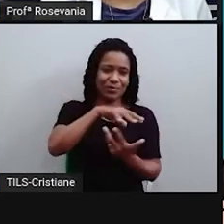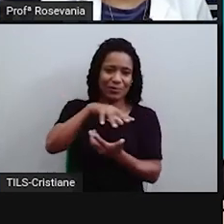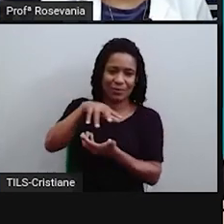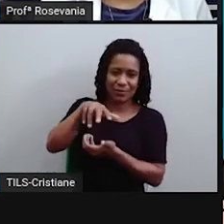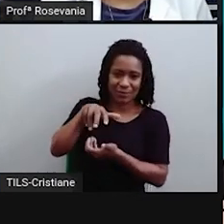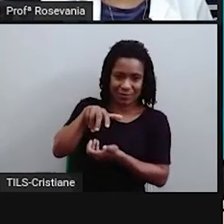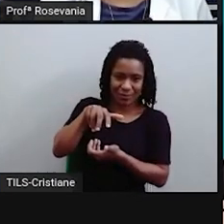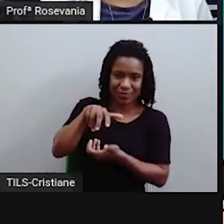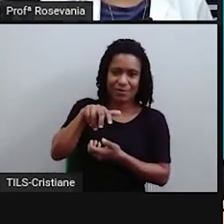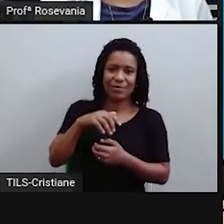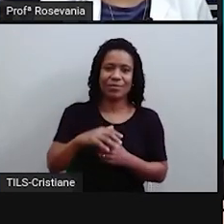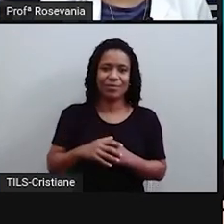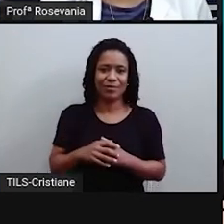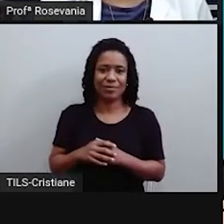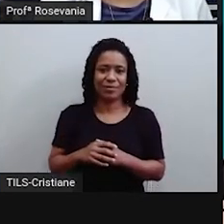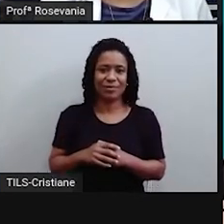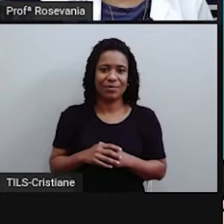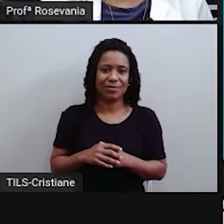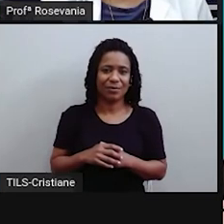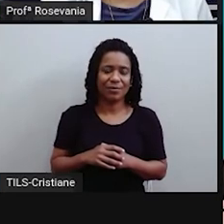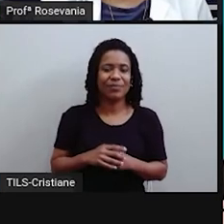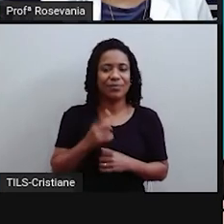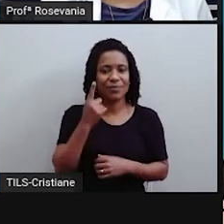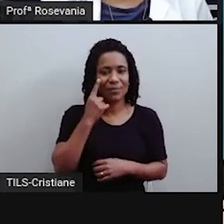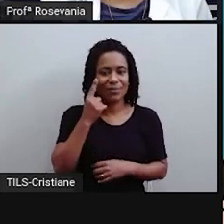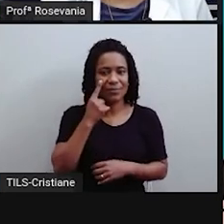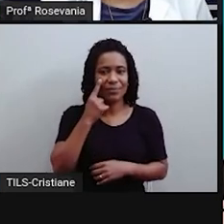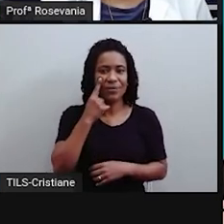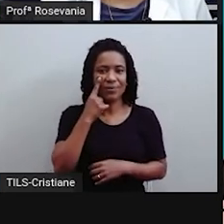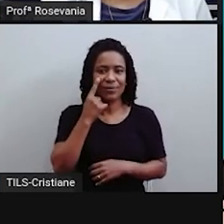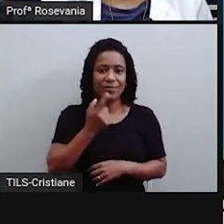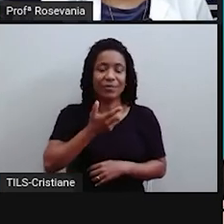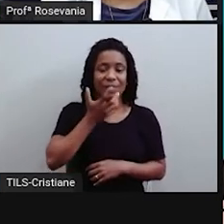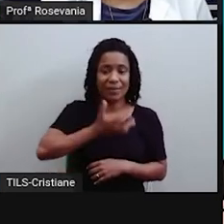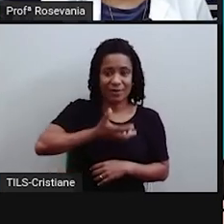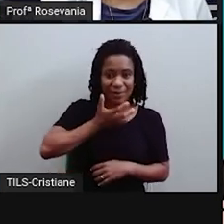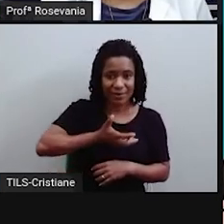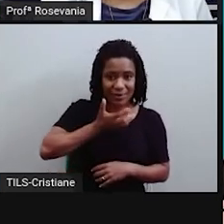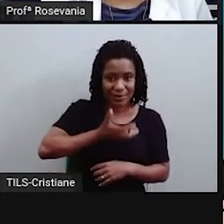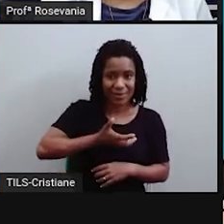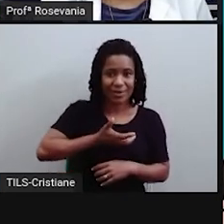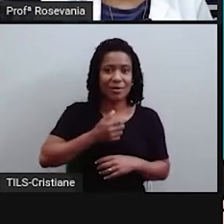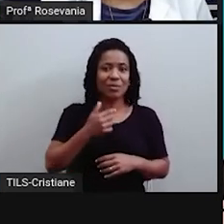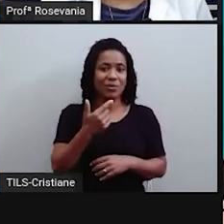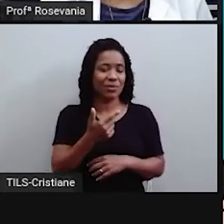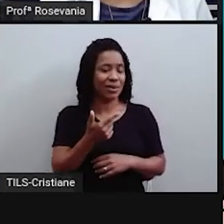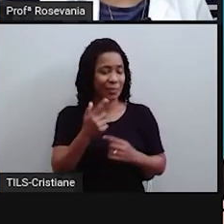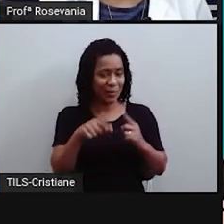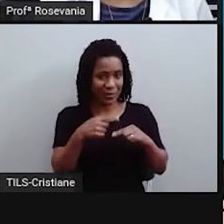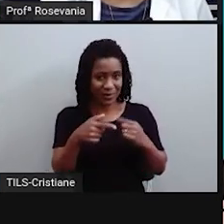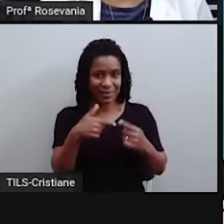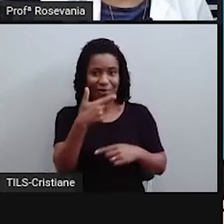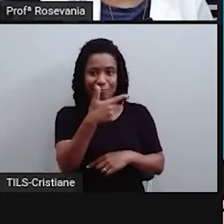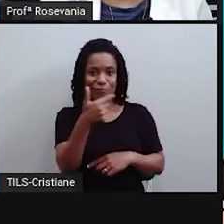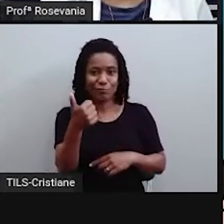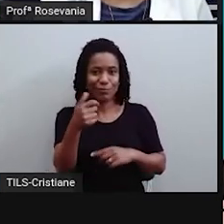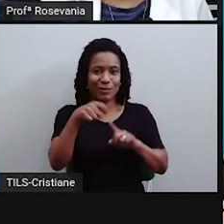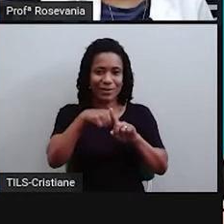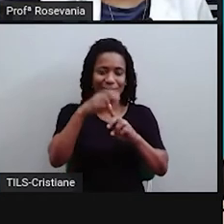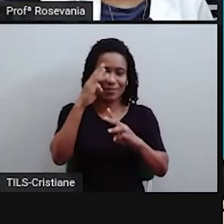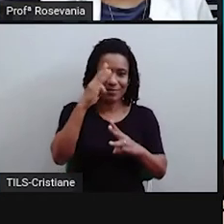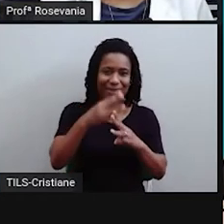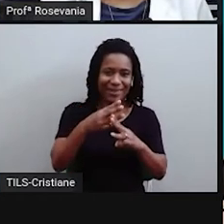vai observando isso. No dia 21 de dezembro, no dia 21 de março, 23 de setembro, né, o período ali